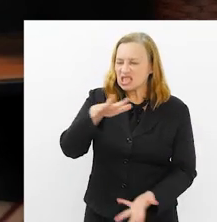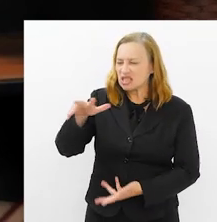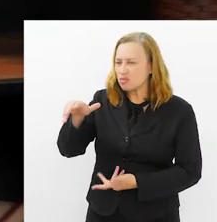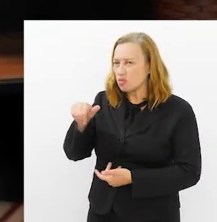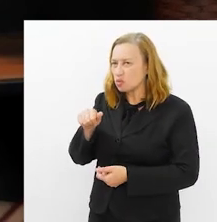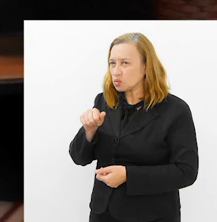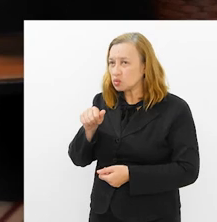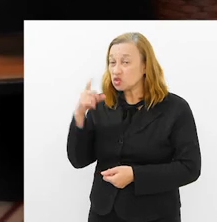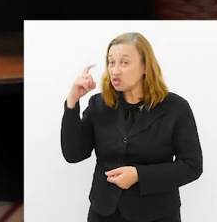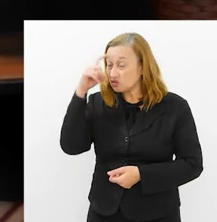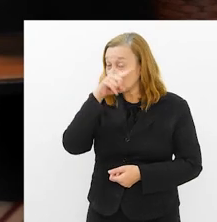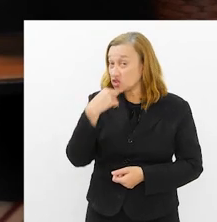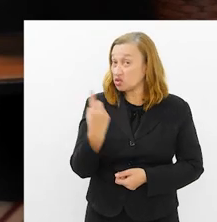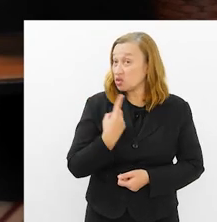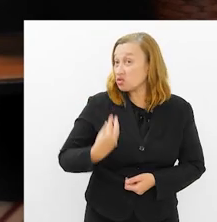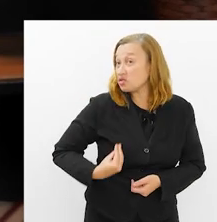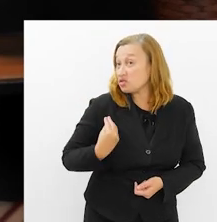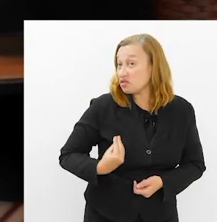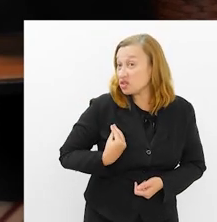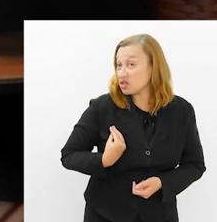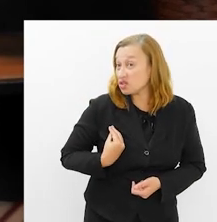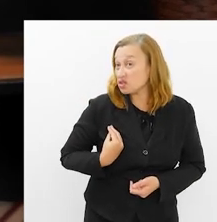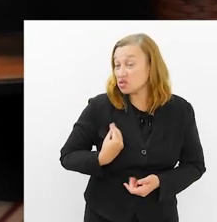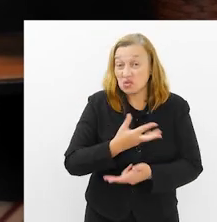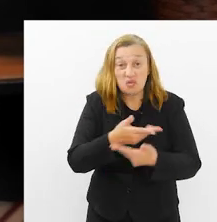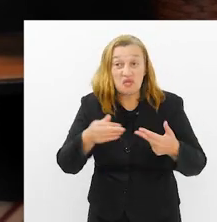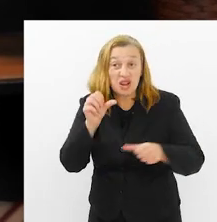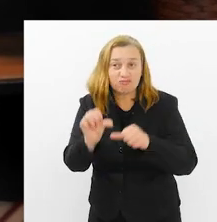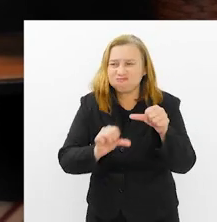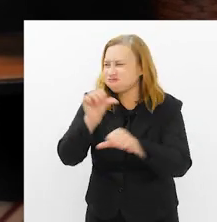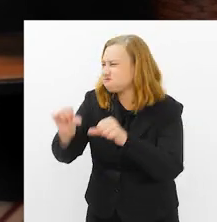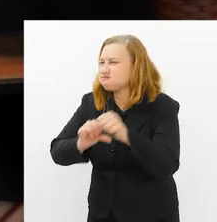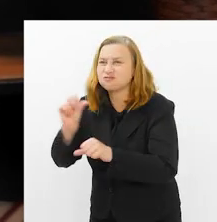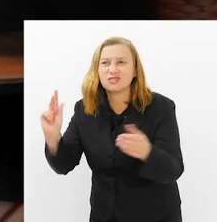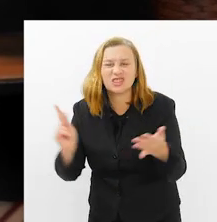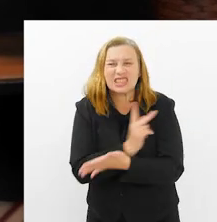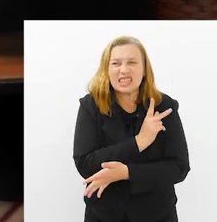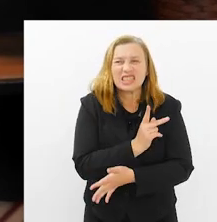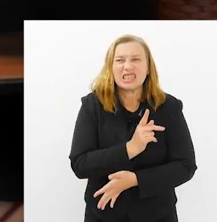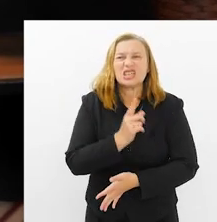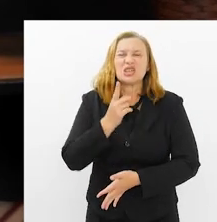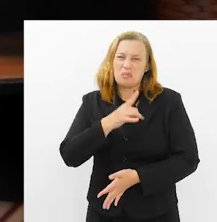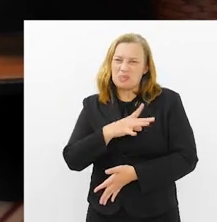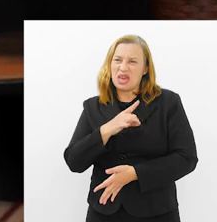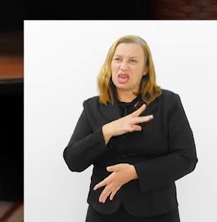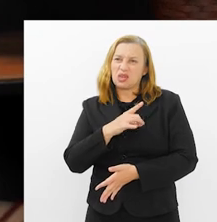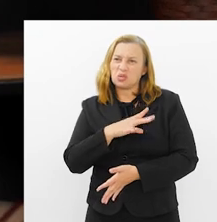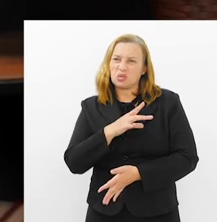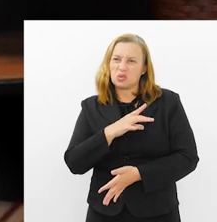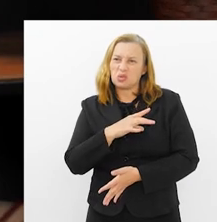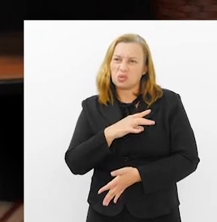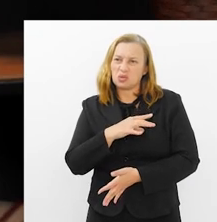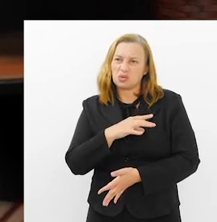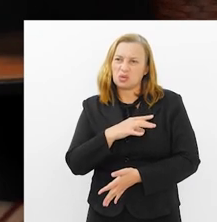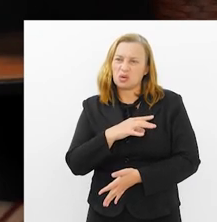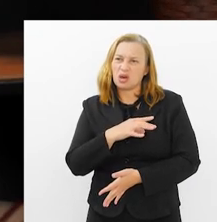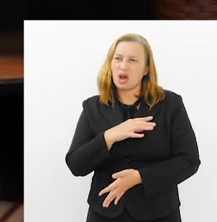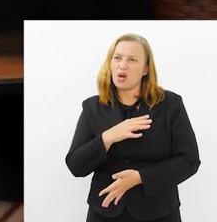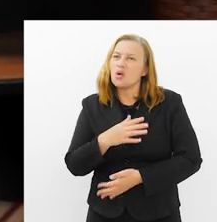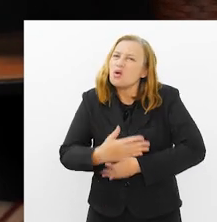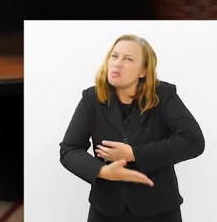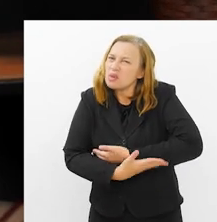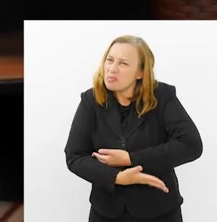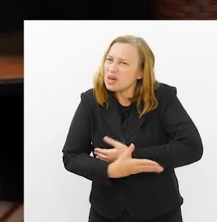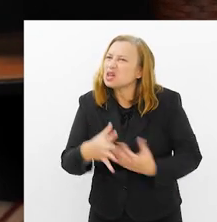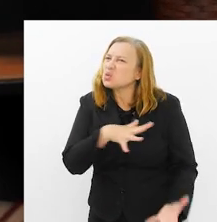esse mundo tão caótico que a gente vive, né, com tantas transformações acontecendo, será que não dá um medo de colocar um